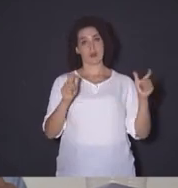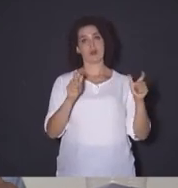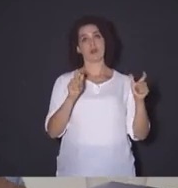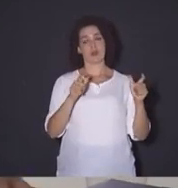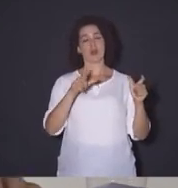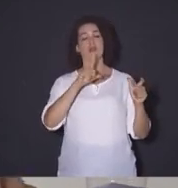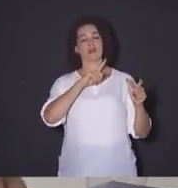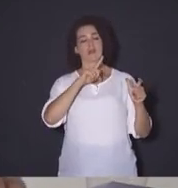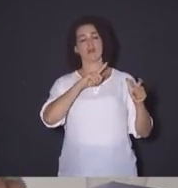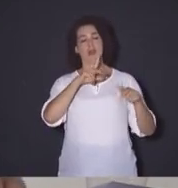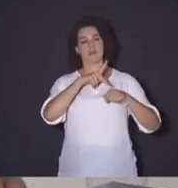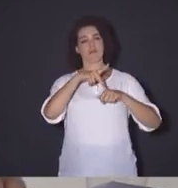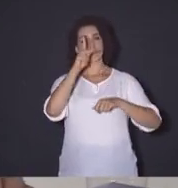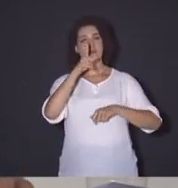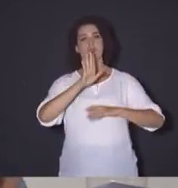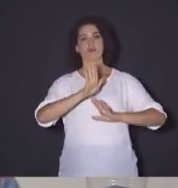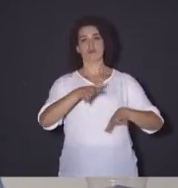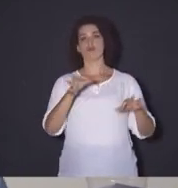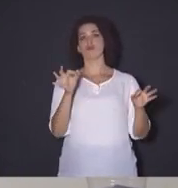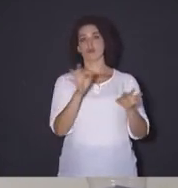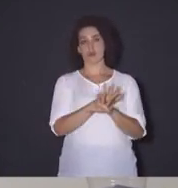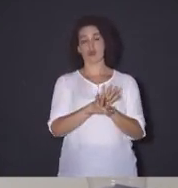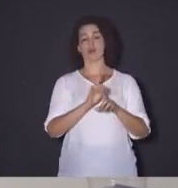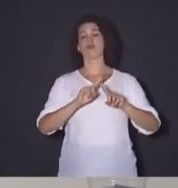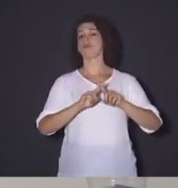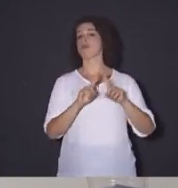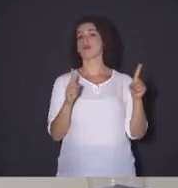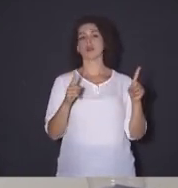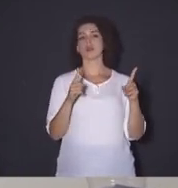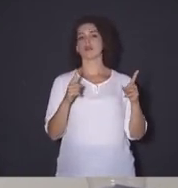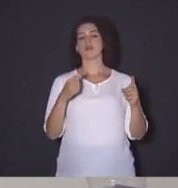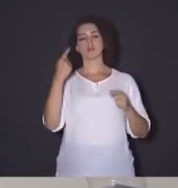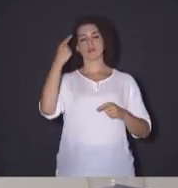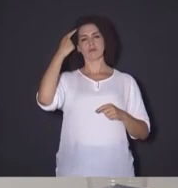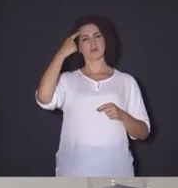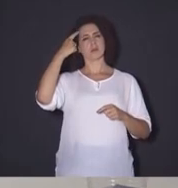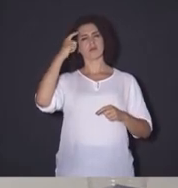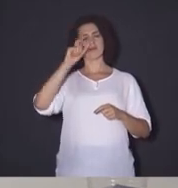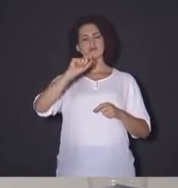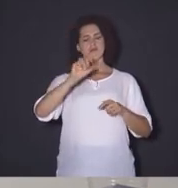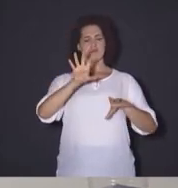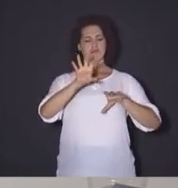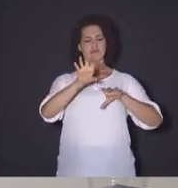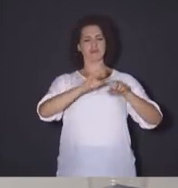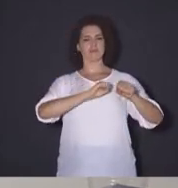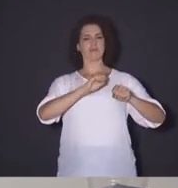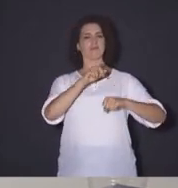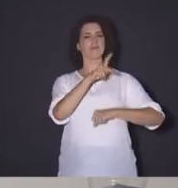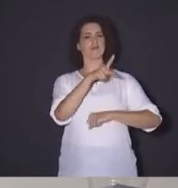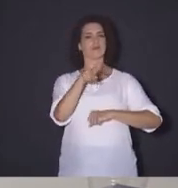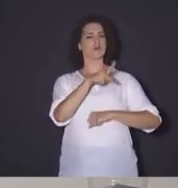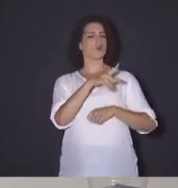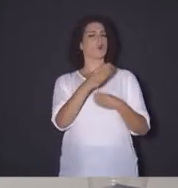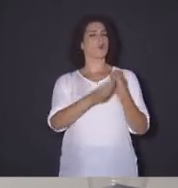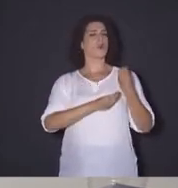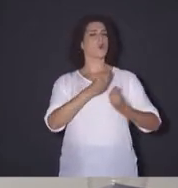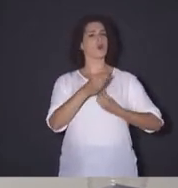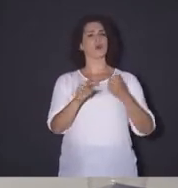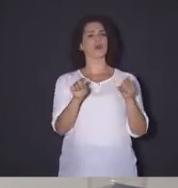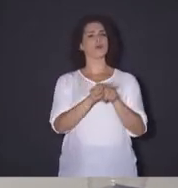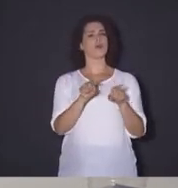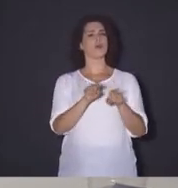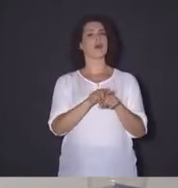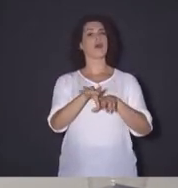graduada mas a grande questão é pensando a formação de professores como é que nós precisamos também pensar a